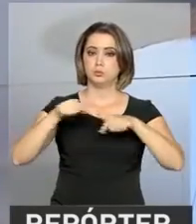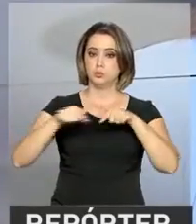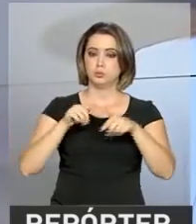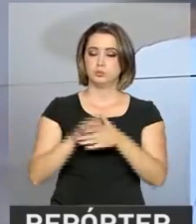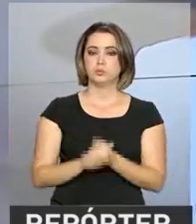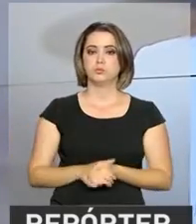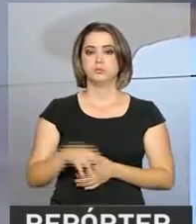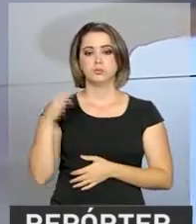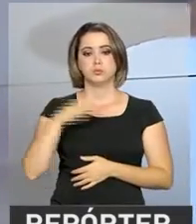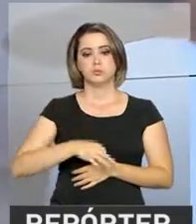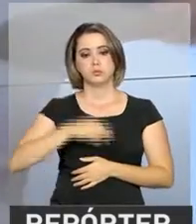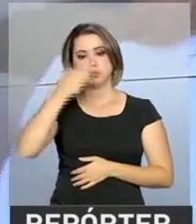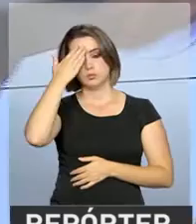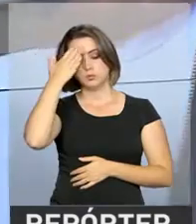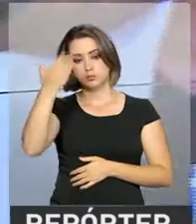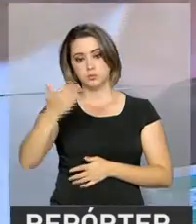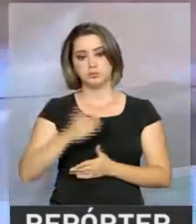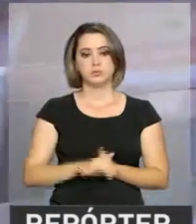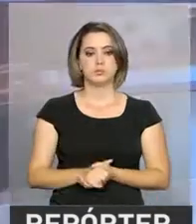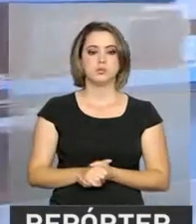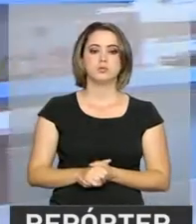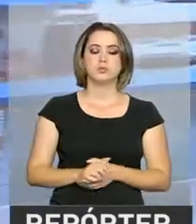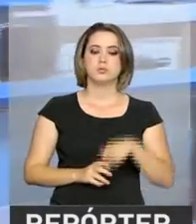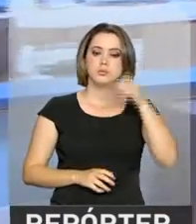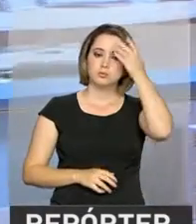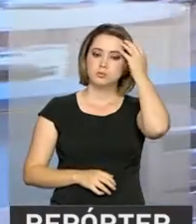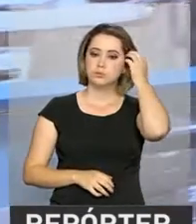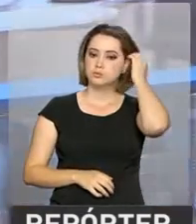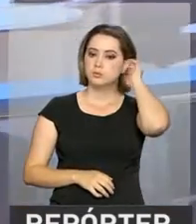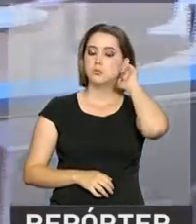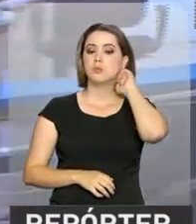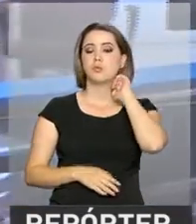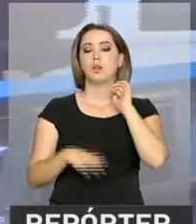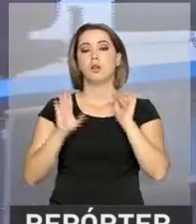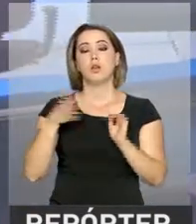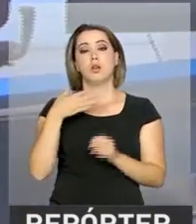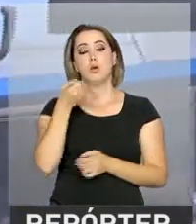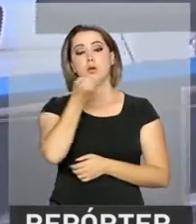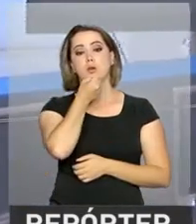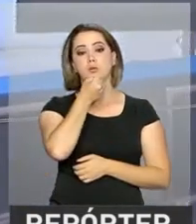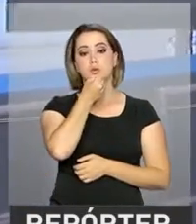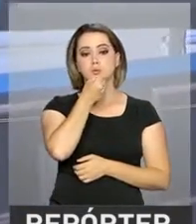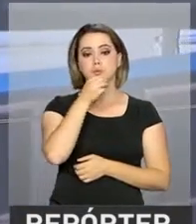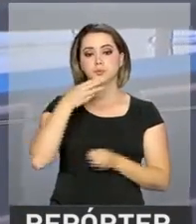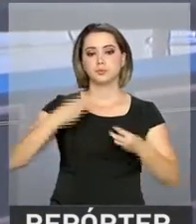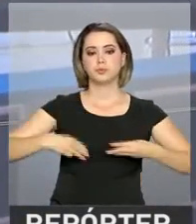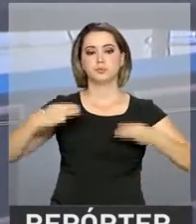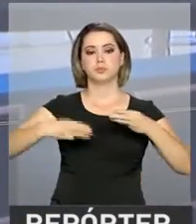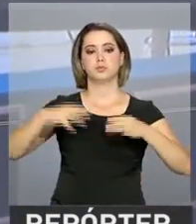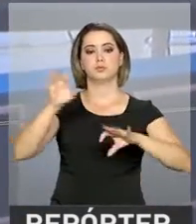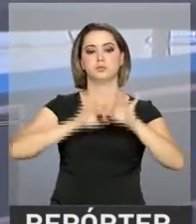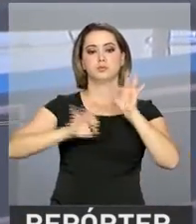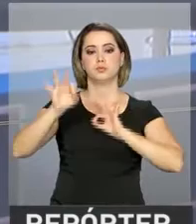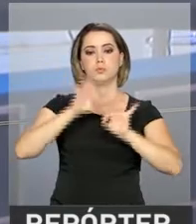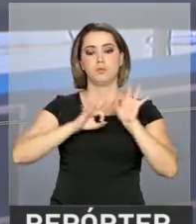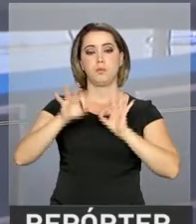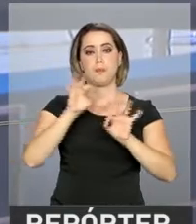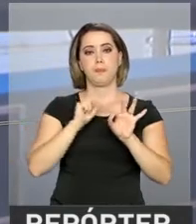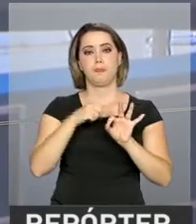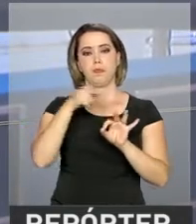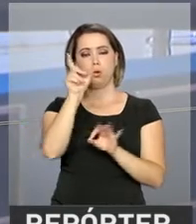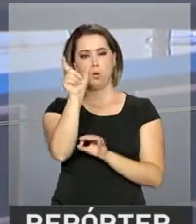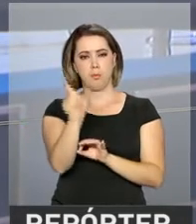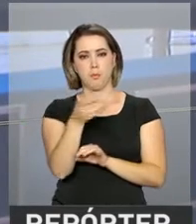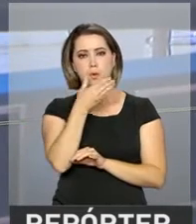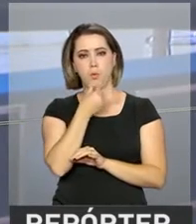tá certo Gabriela Muito obrigado pelas informações e em coletivo agora a pouco do Ministério do planejamento o assessor especial